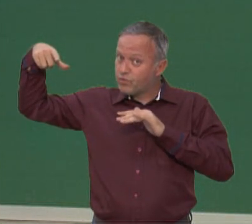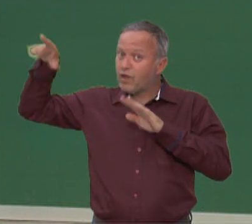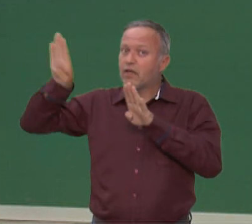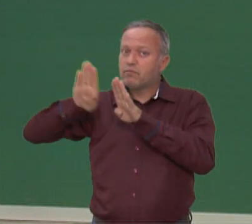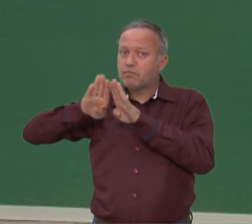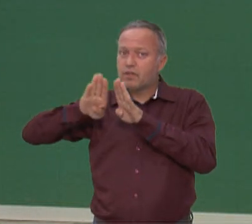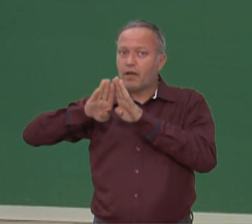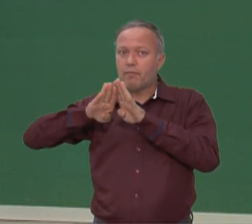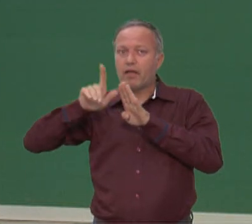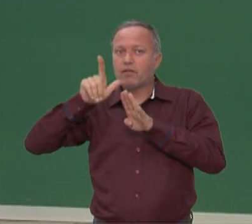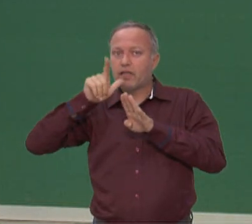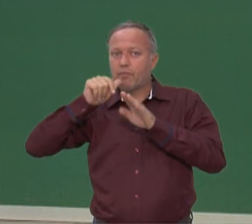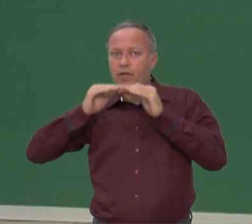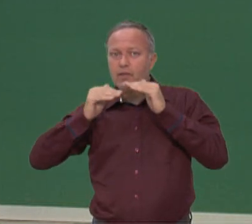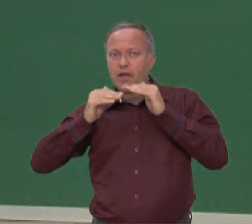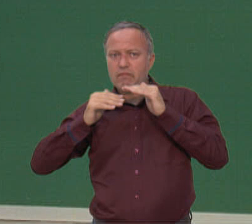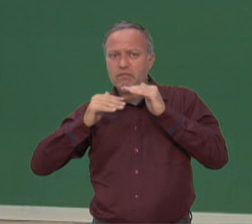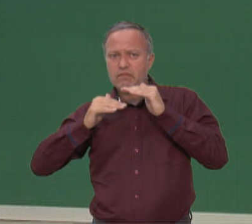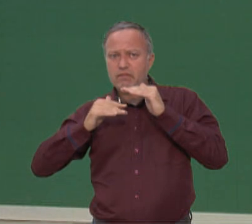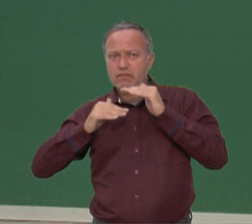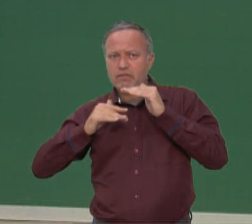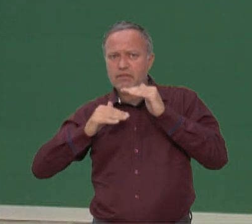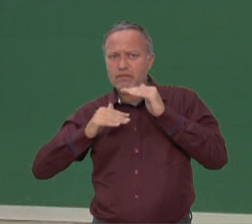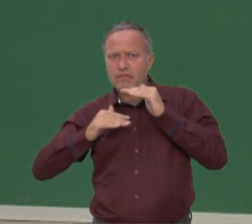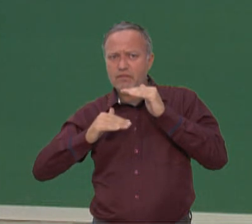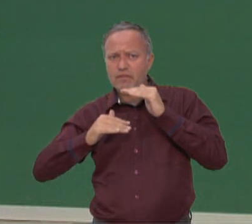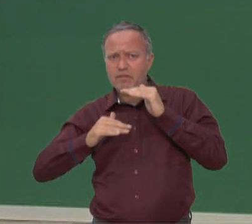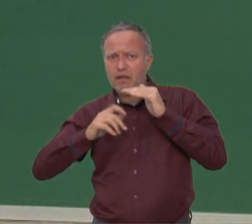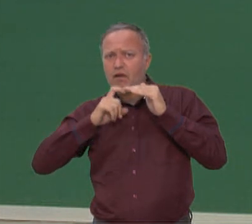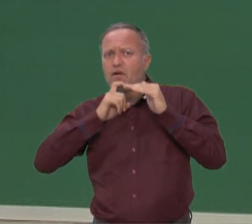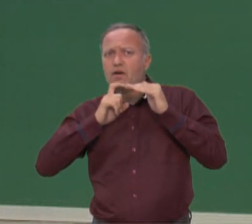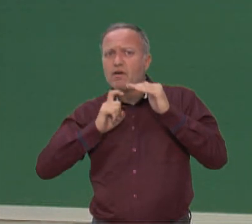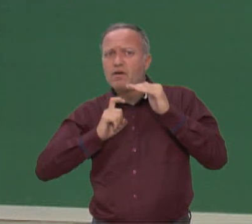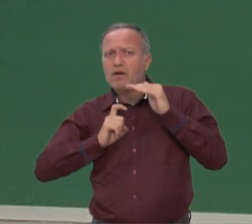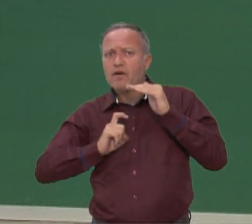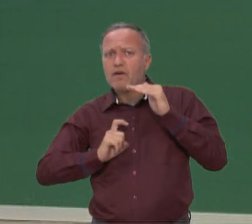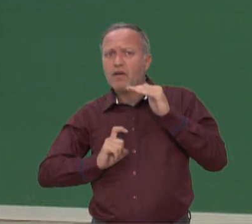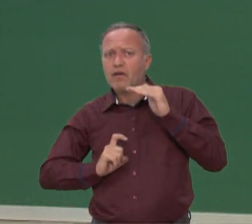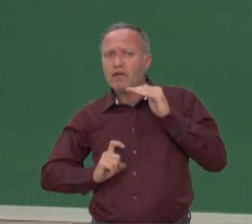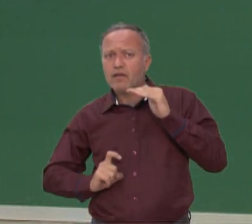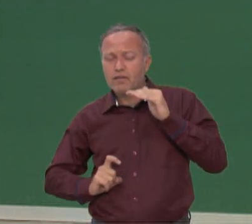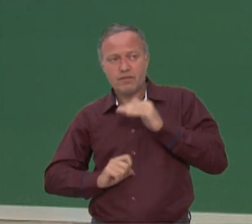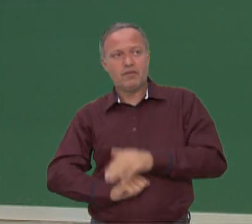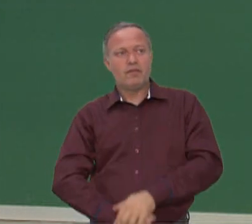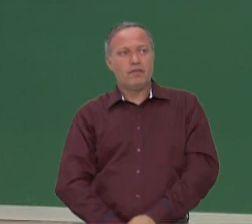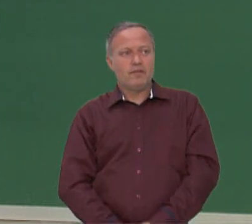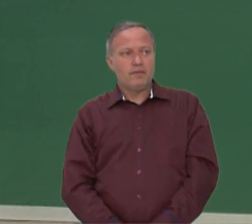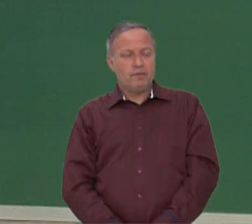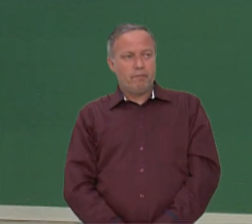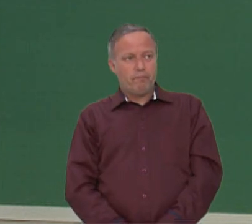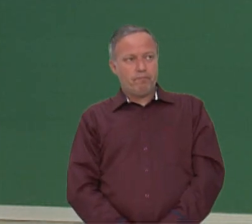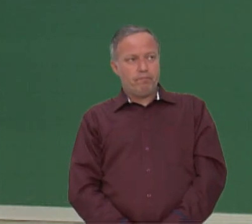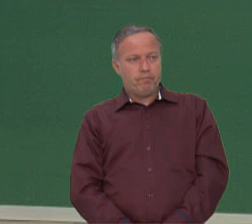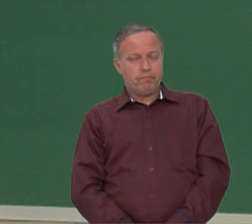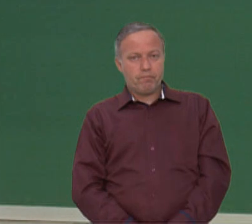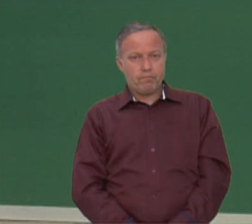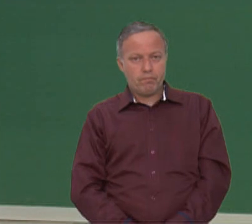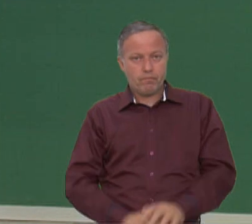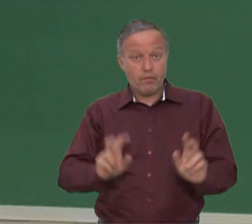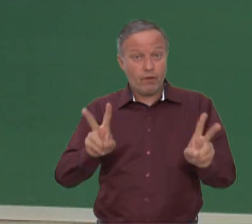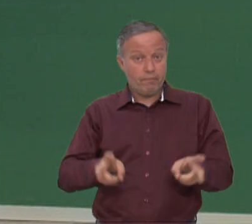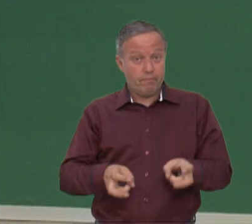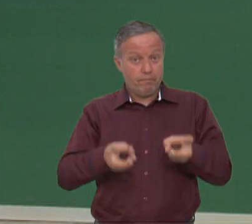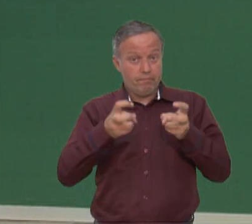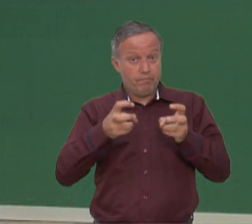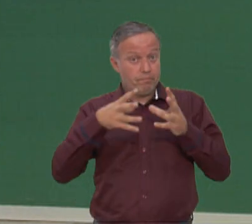também, certo? Diferente da areia que você tem ali na faixa litorânea. Agora, ainda observando esses componentes, percebam que de